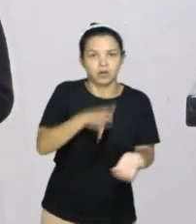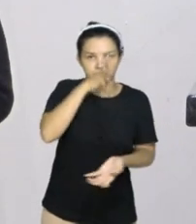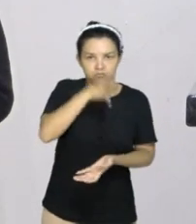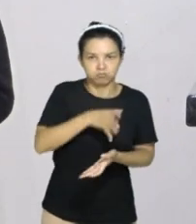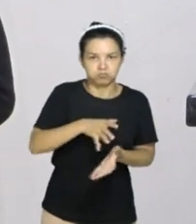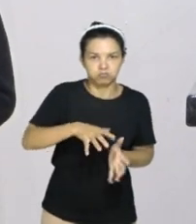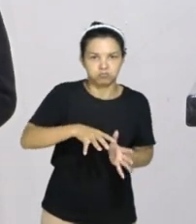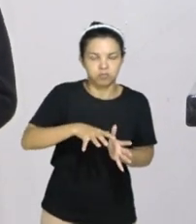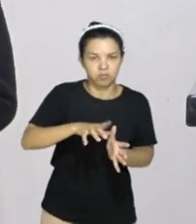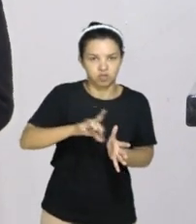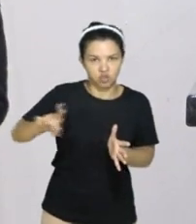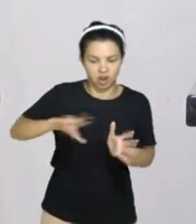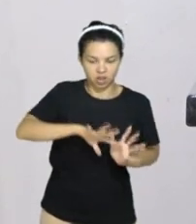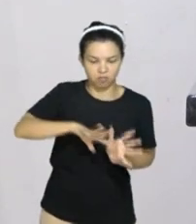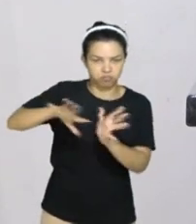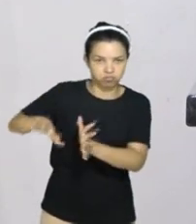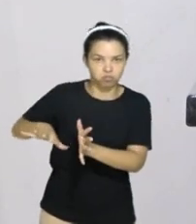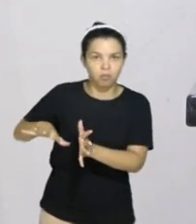ou não